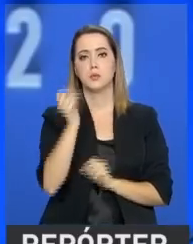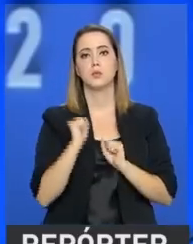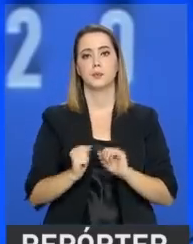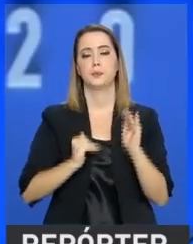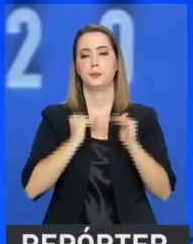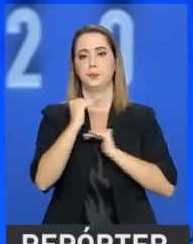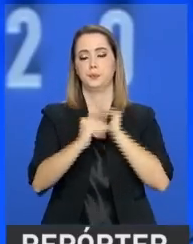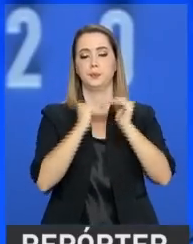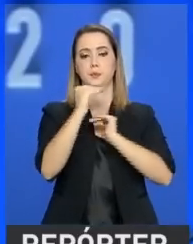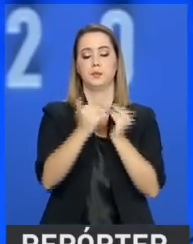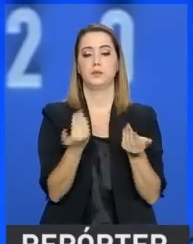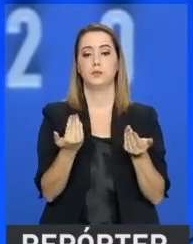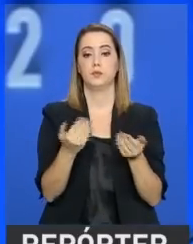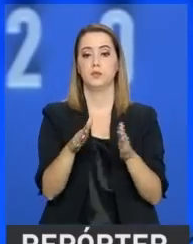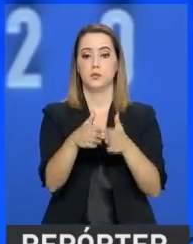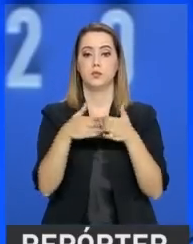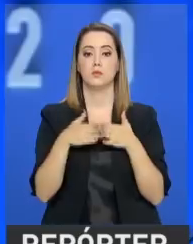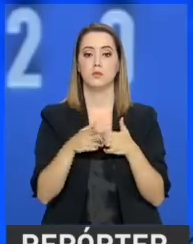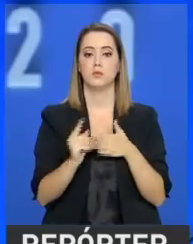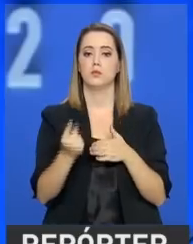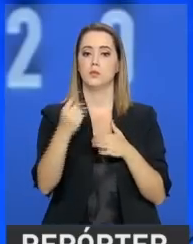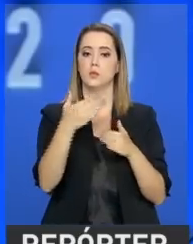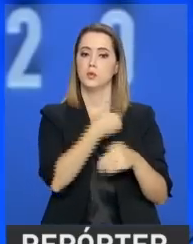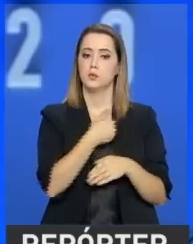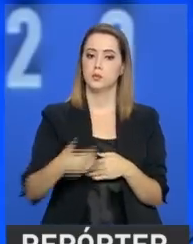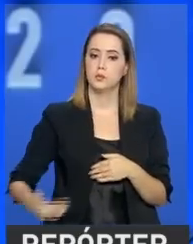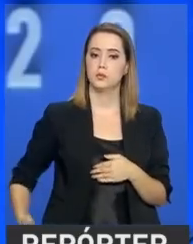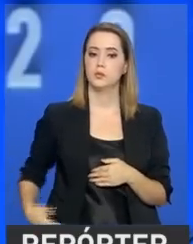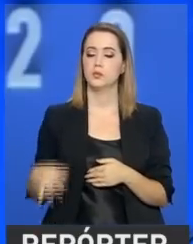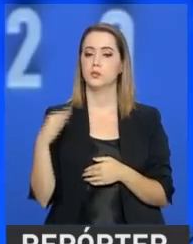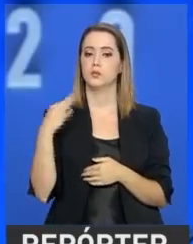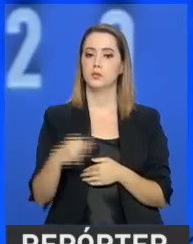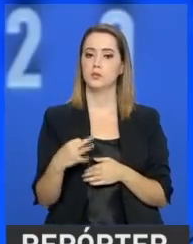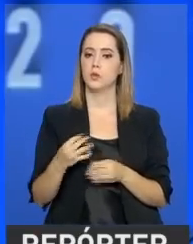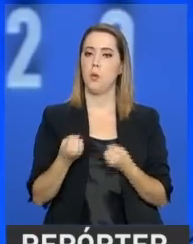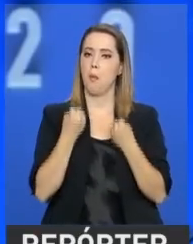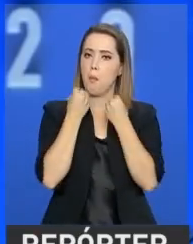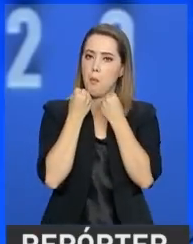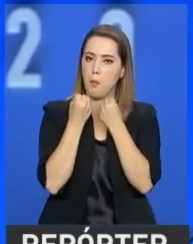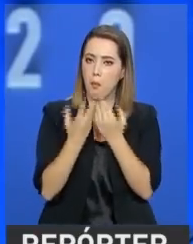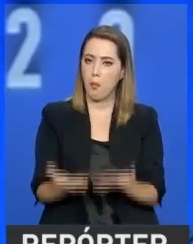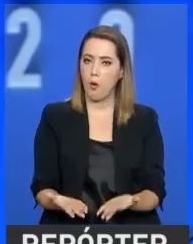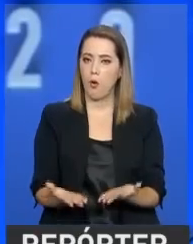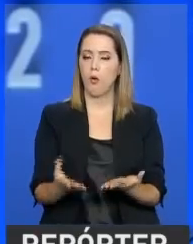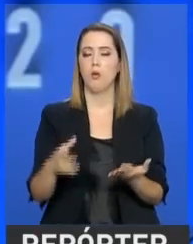crescer. Demanda um Estado que preste bom serviço,